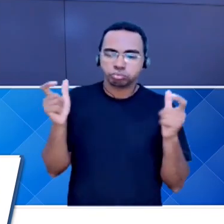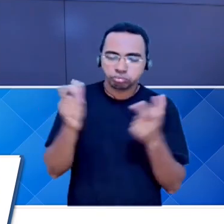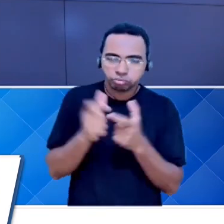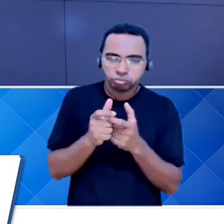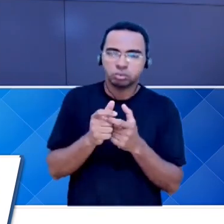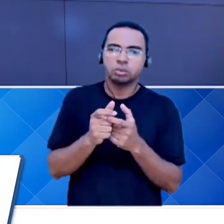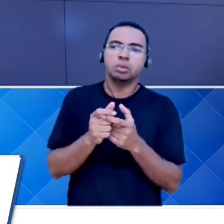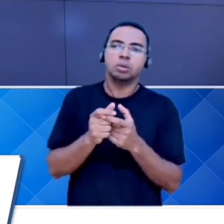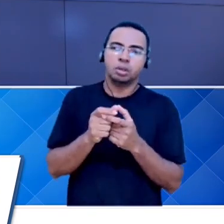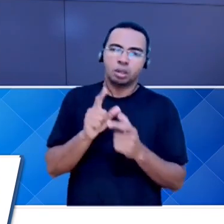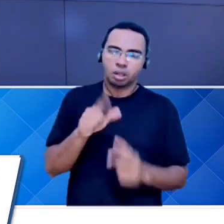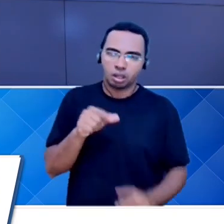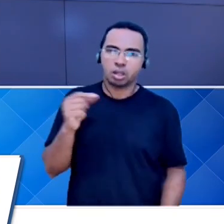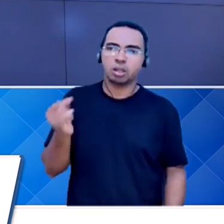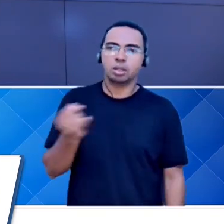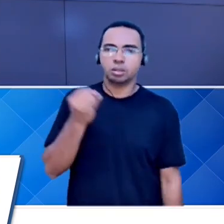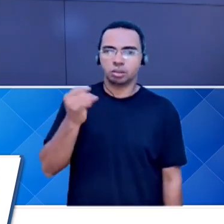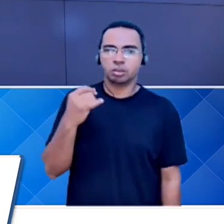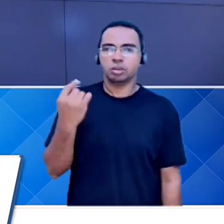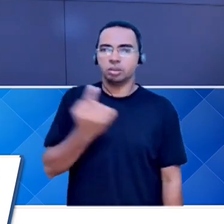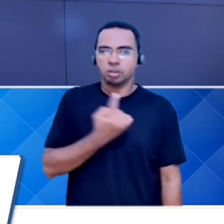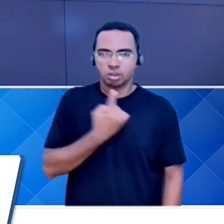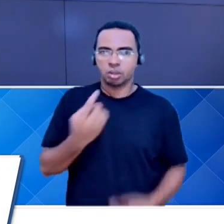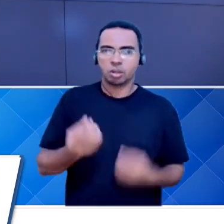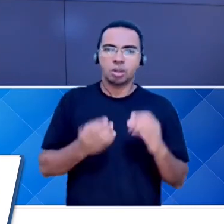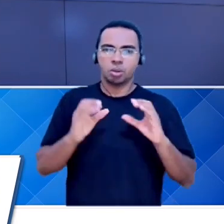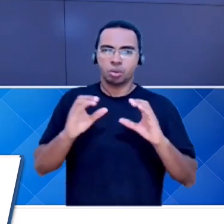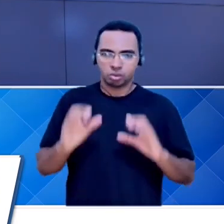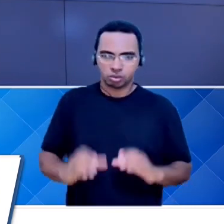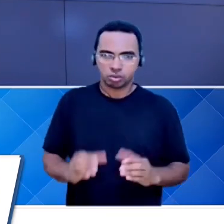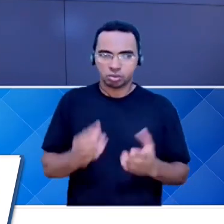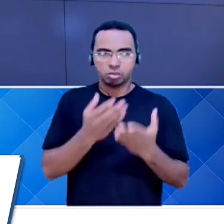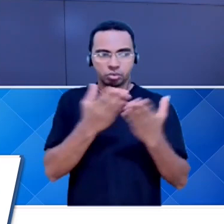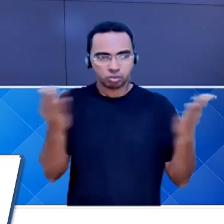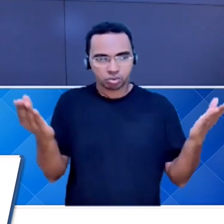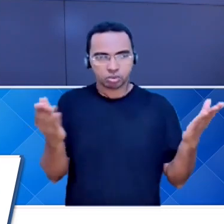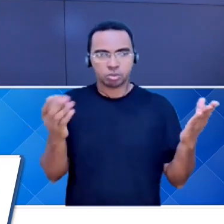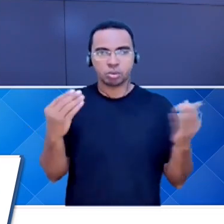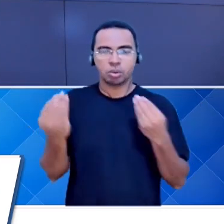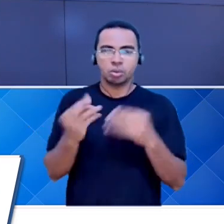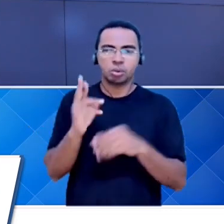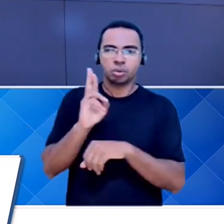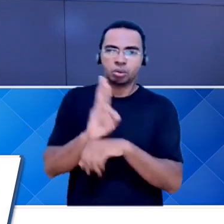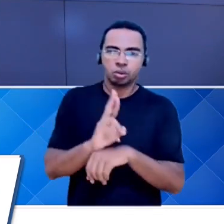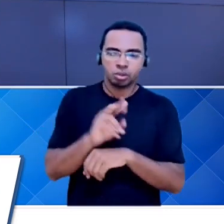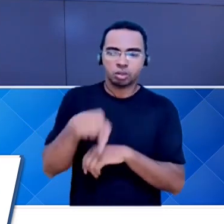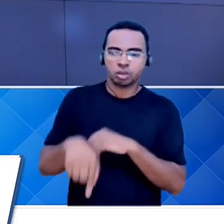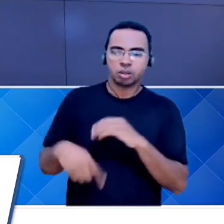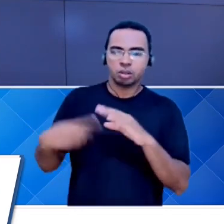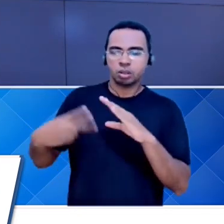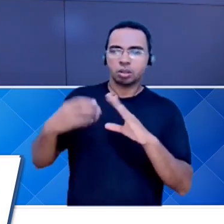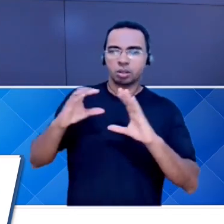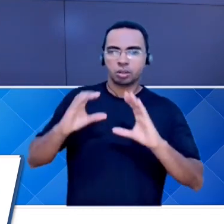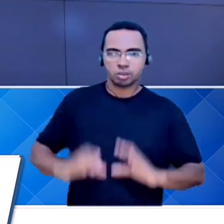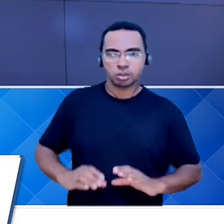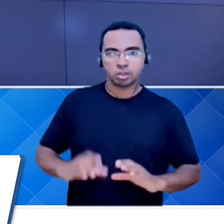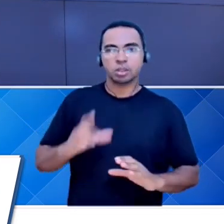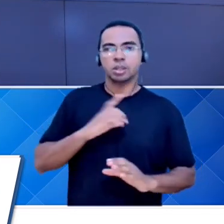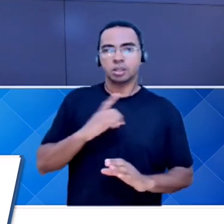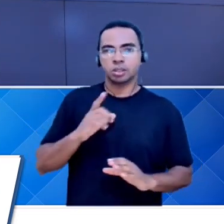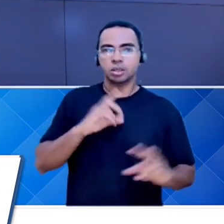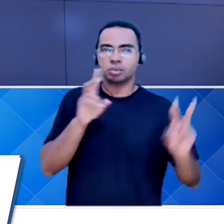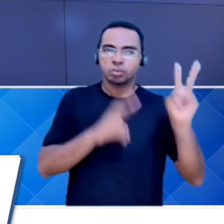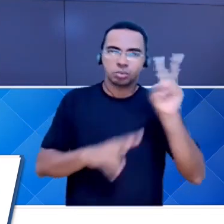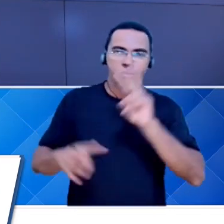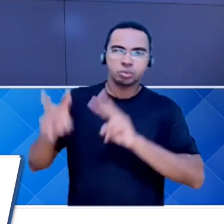muito importante que nós, como cidadãos, e vocês, né, como nossos representantes dessa Casa de Cidadania, tenham uma visão